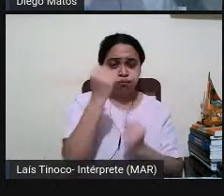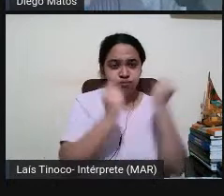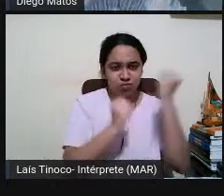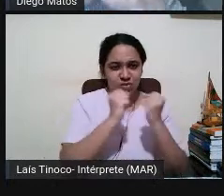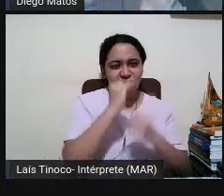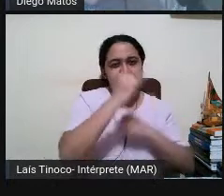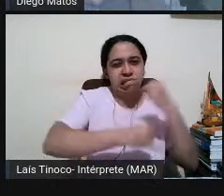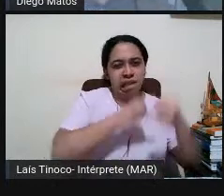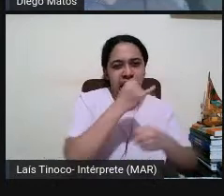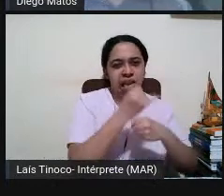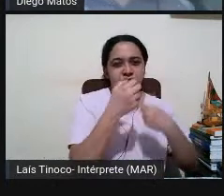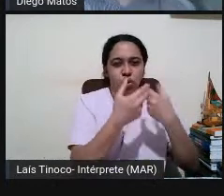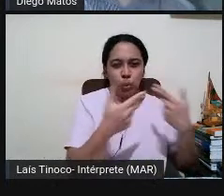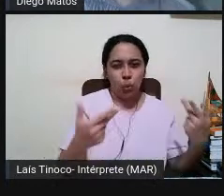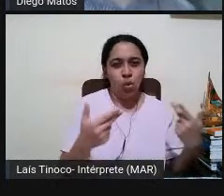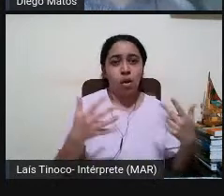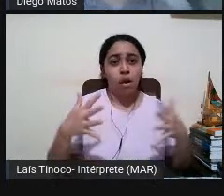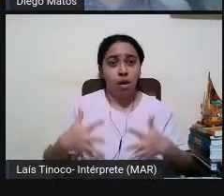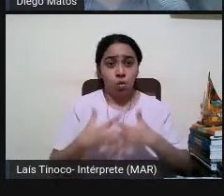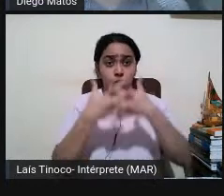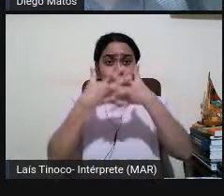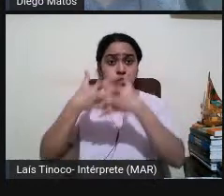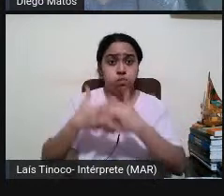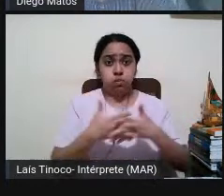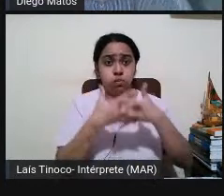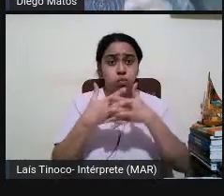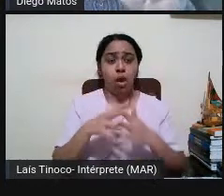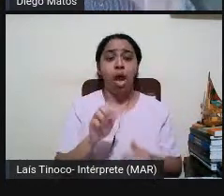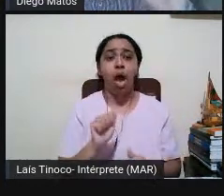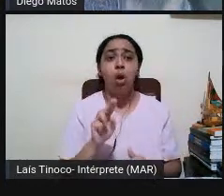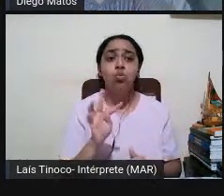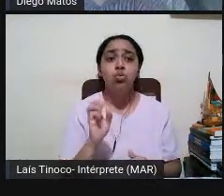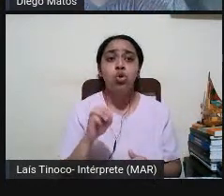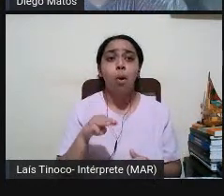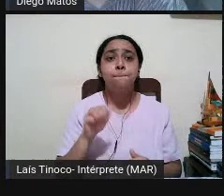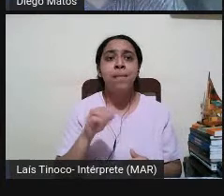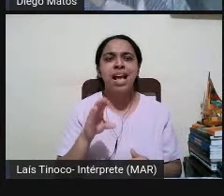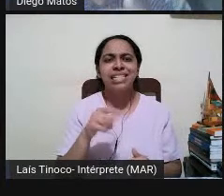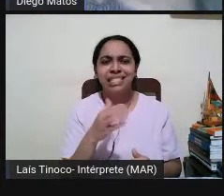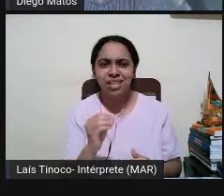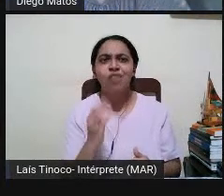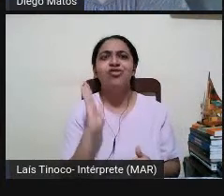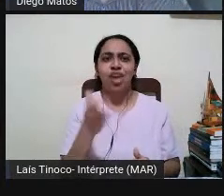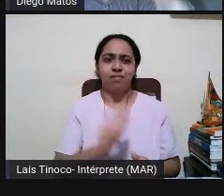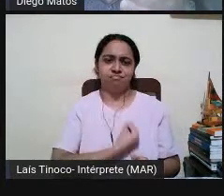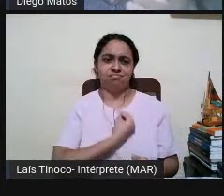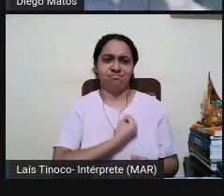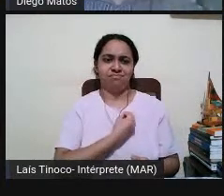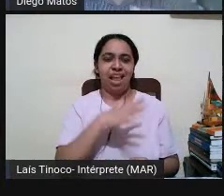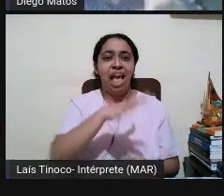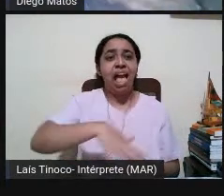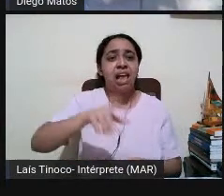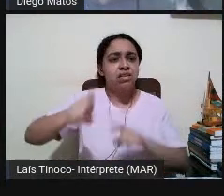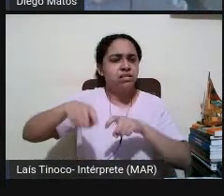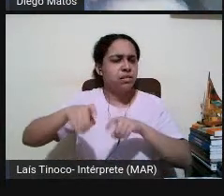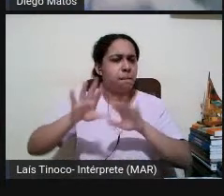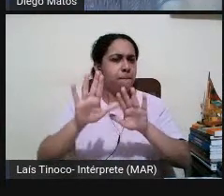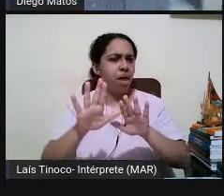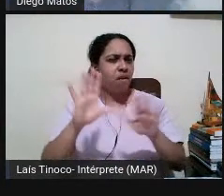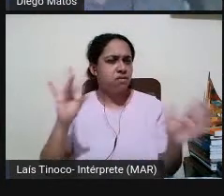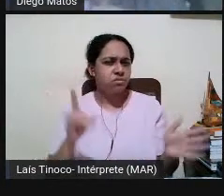das coisas automação e alguma automação que tá chegando também na agricultura mas fato Por que essa preocupação D o